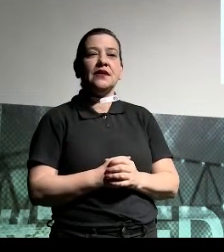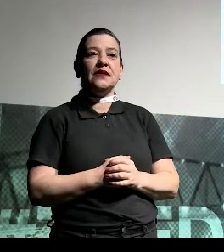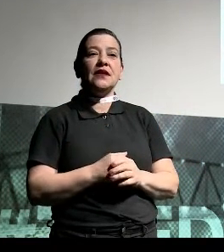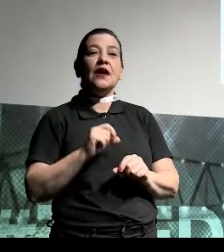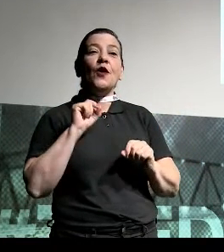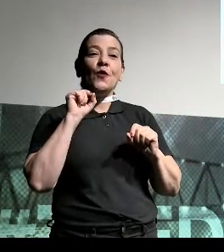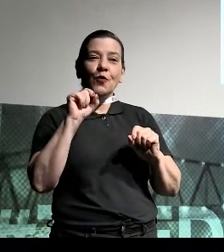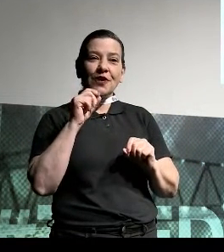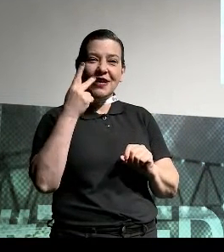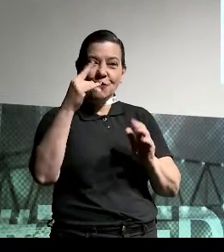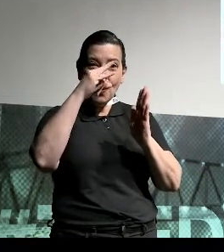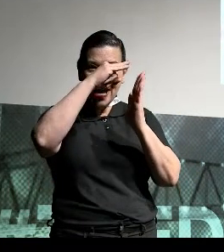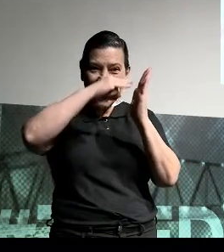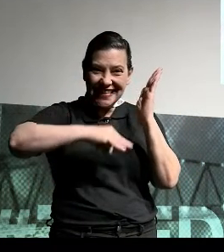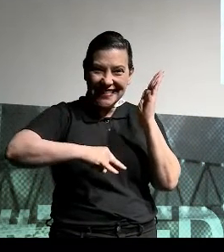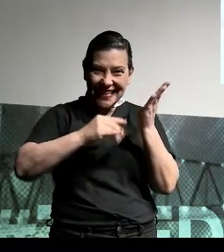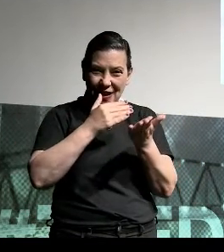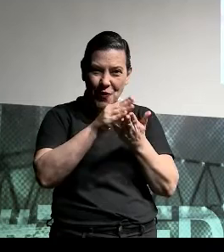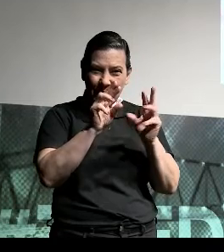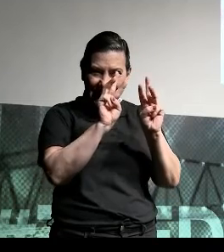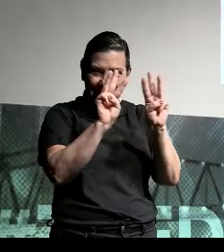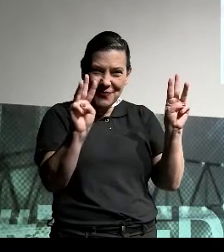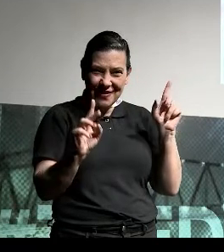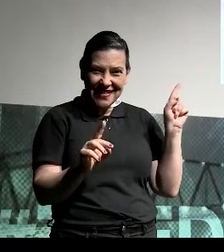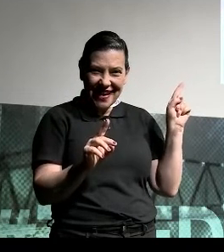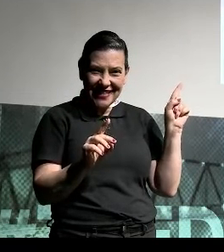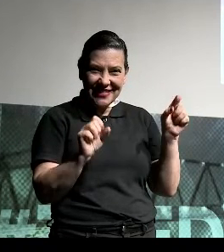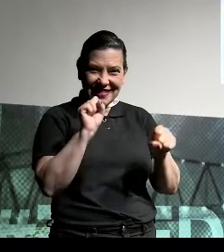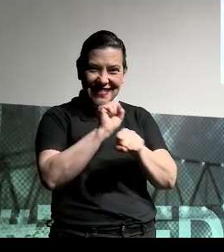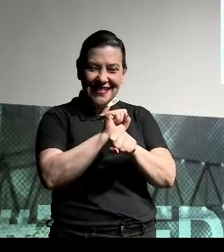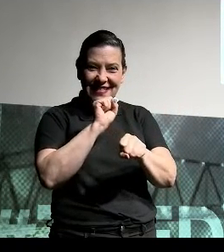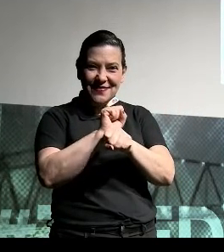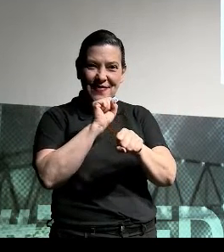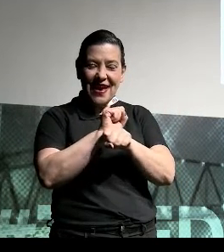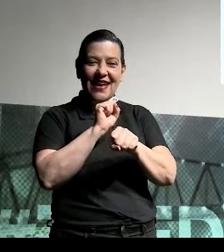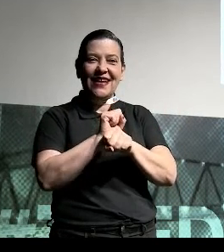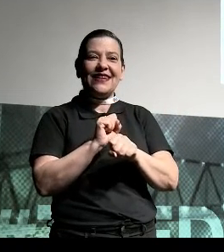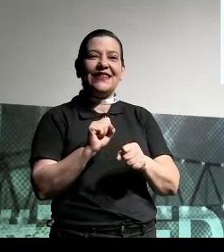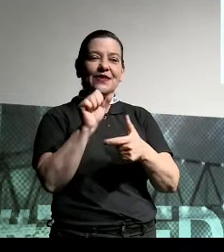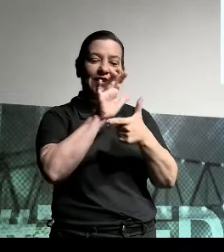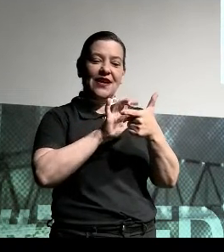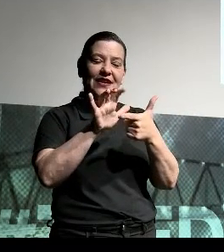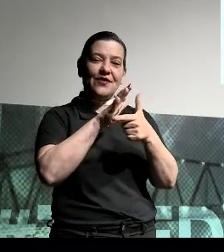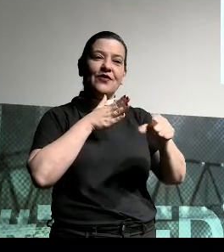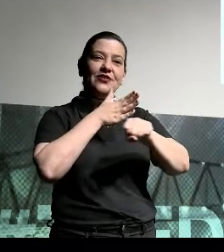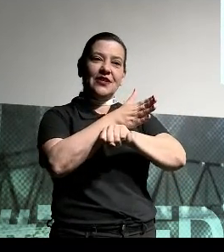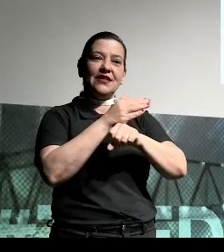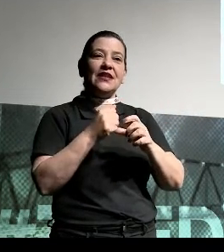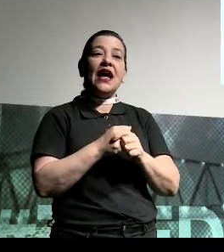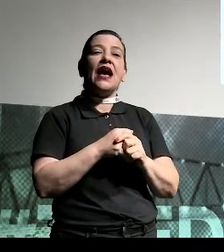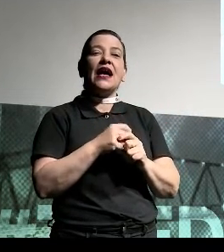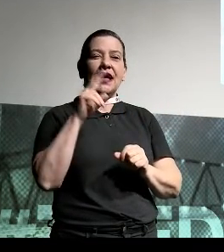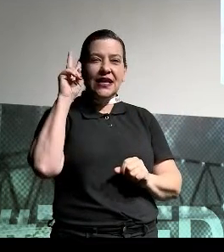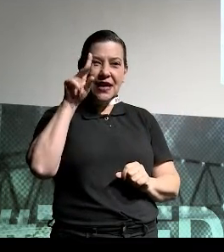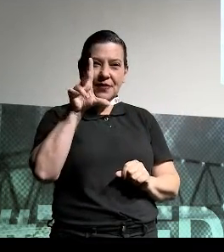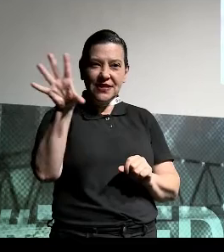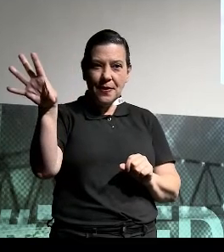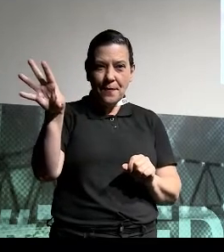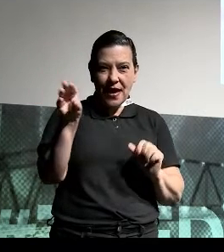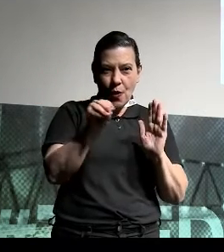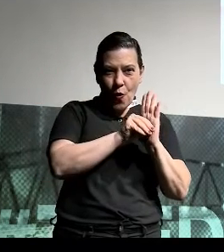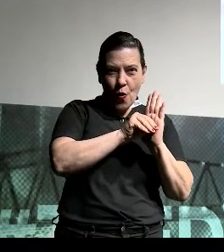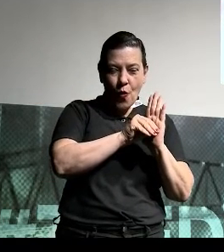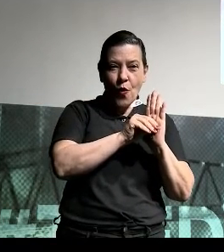da carteira sua nesse site que está aí, só escanear o QR Code, entrar nesse site, e você coloca aquele endereço que você pegou,